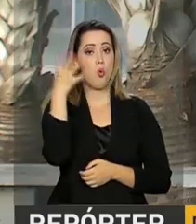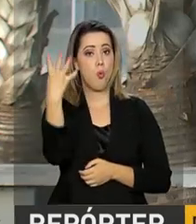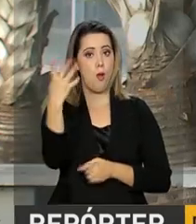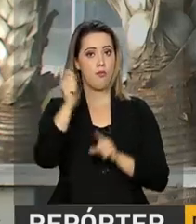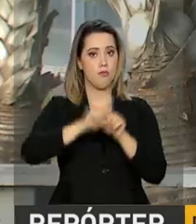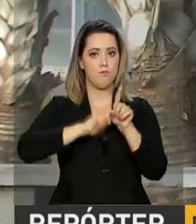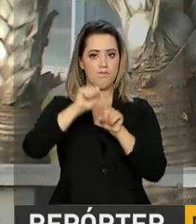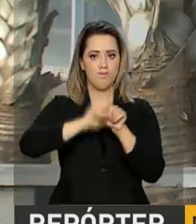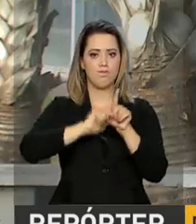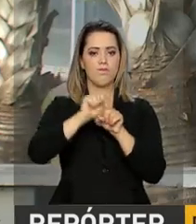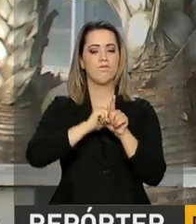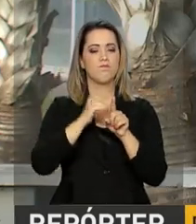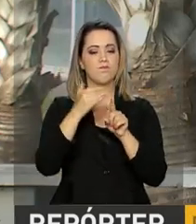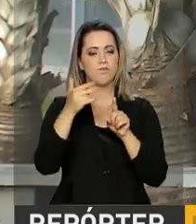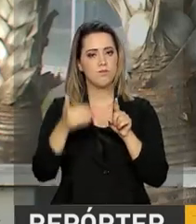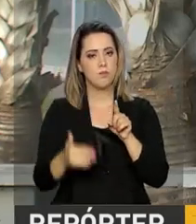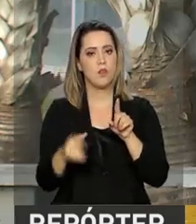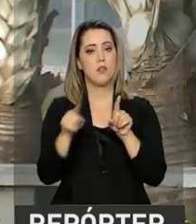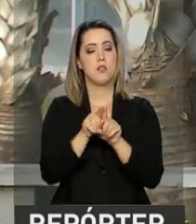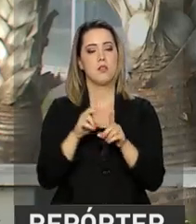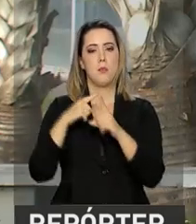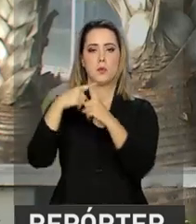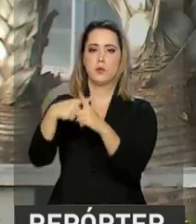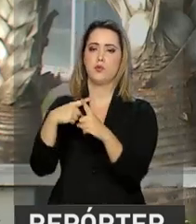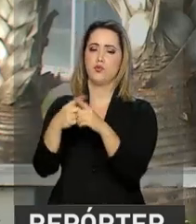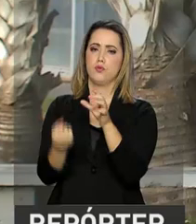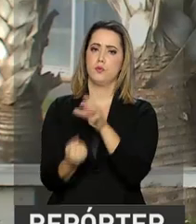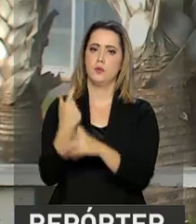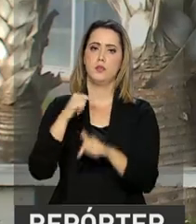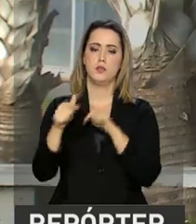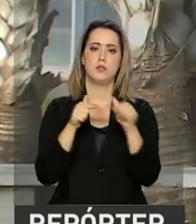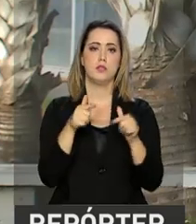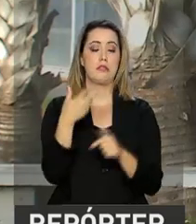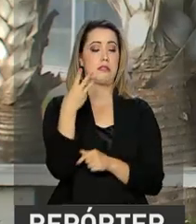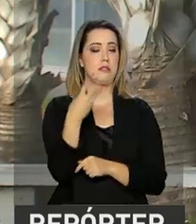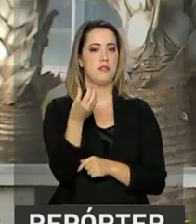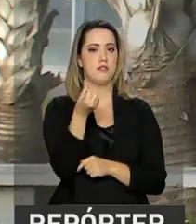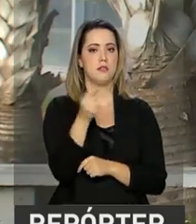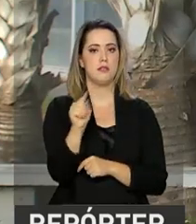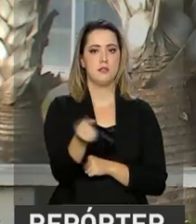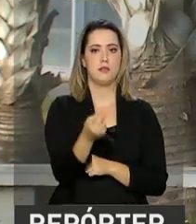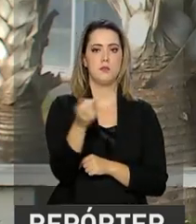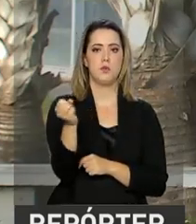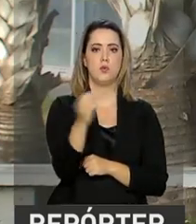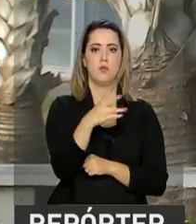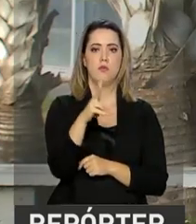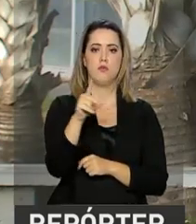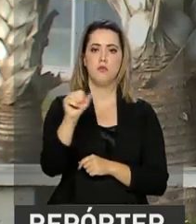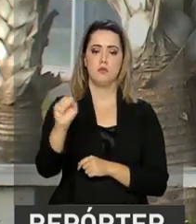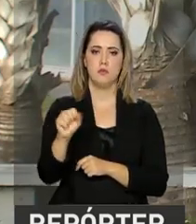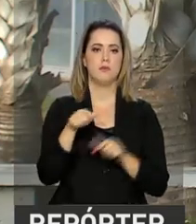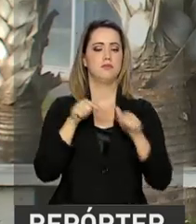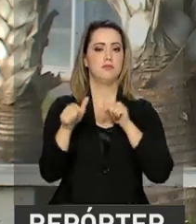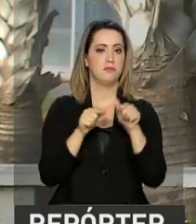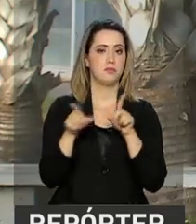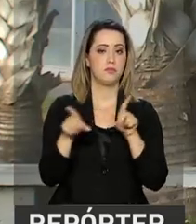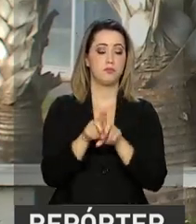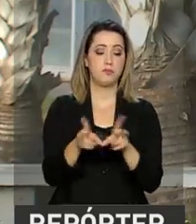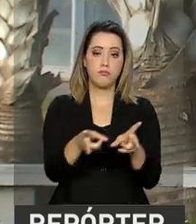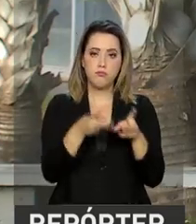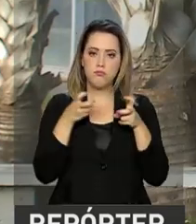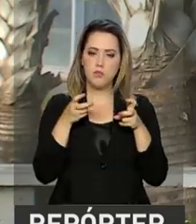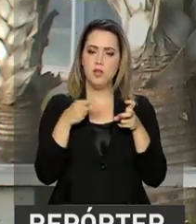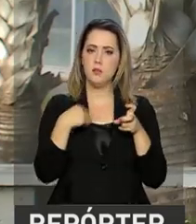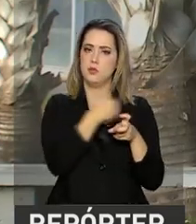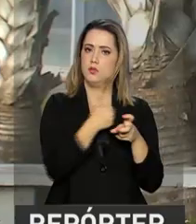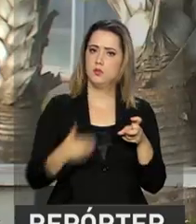Resultado positivo na geração de empregos foram quase 36.000 novas vagas formais e a expectativa do governo é que